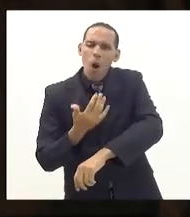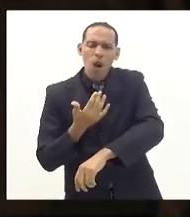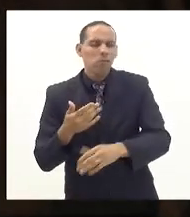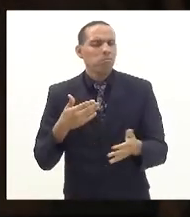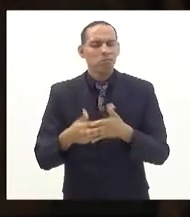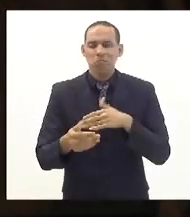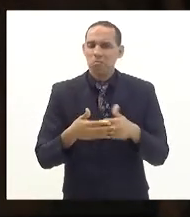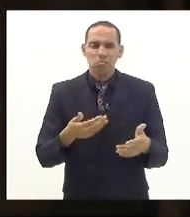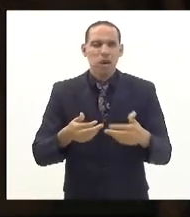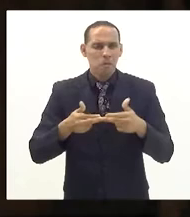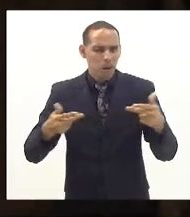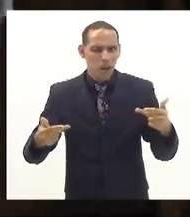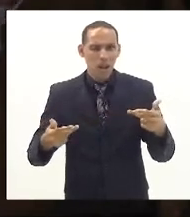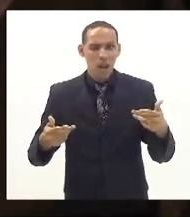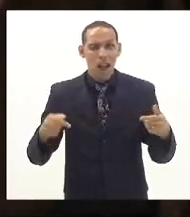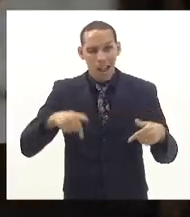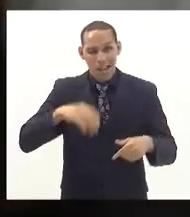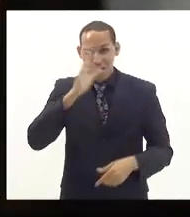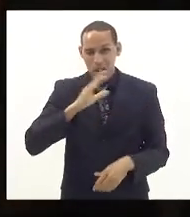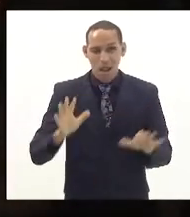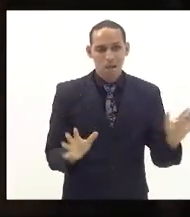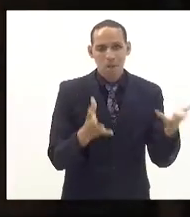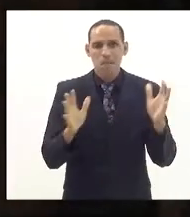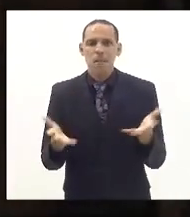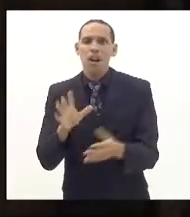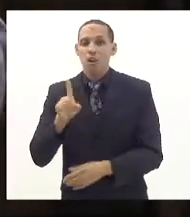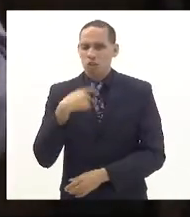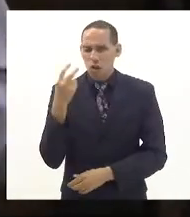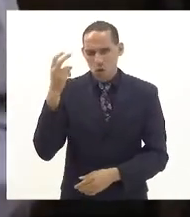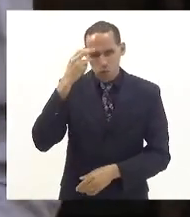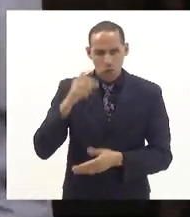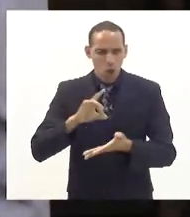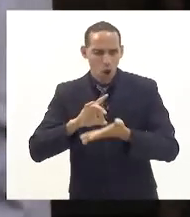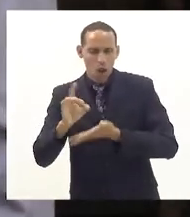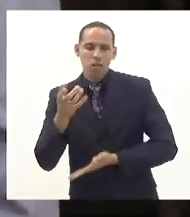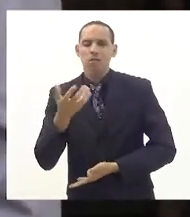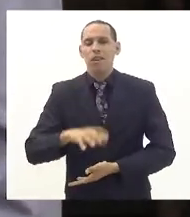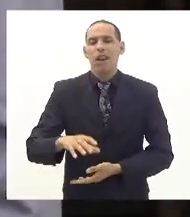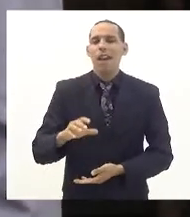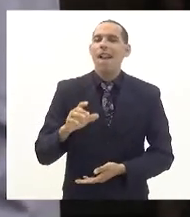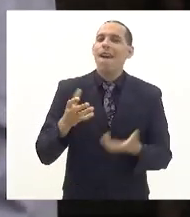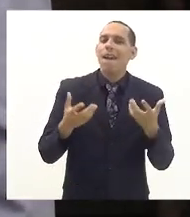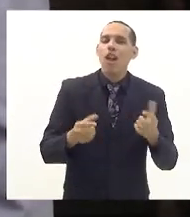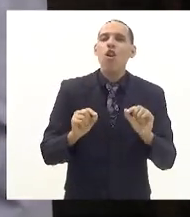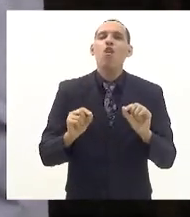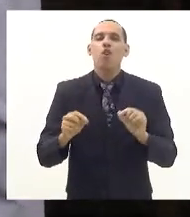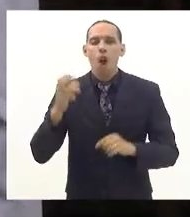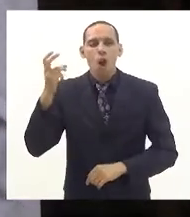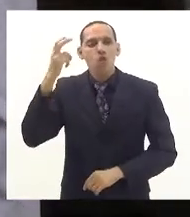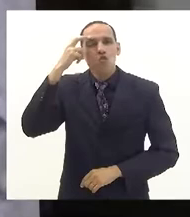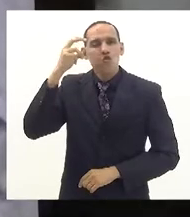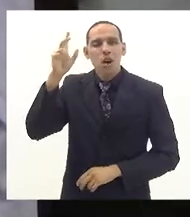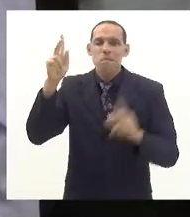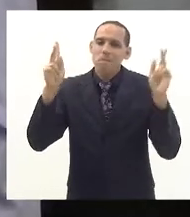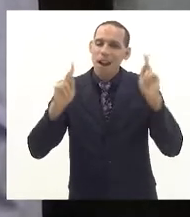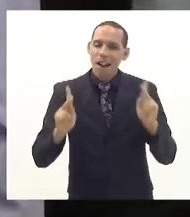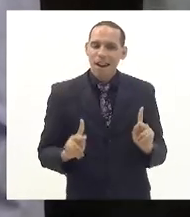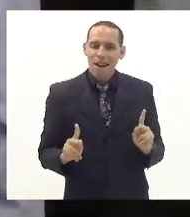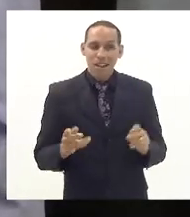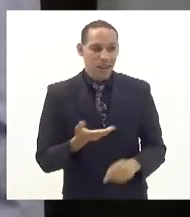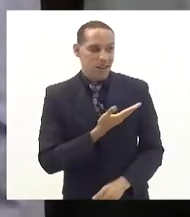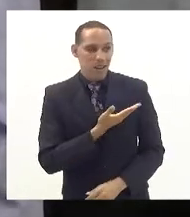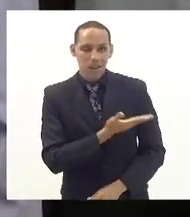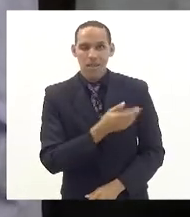tempos. Mas a gente não quer uma cultura de ódio, a gente quer uma cultura de paz. Quando a minha companheira